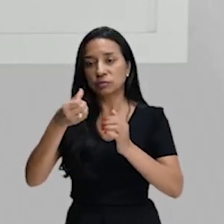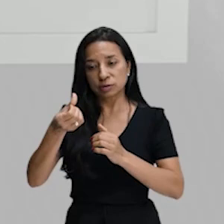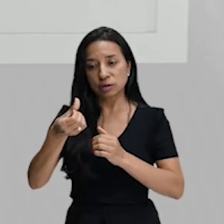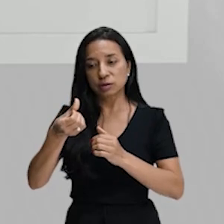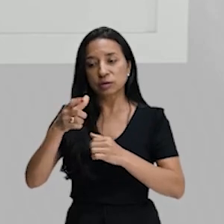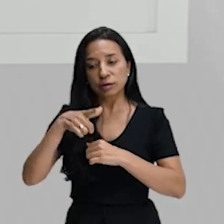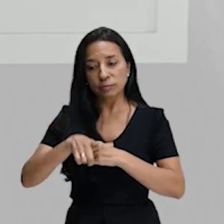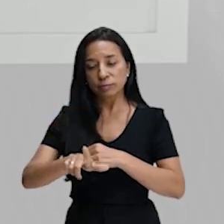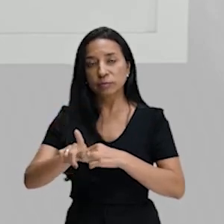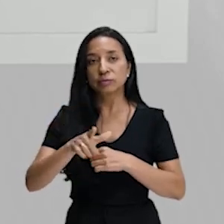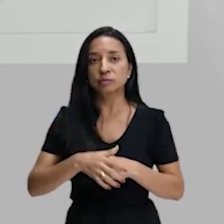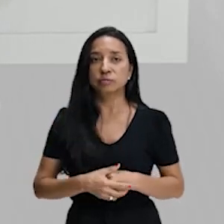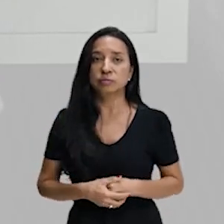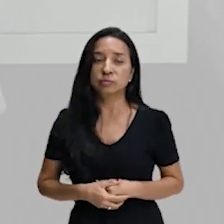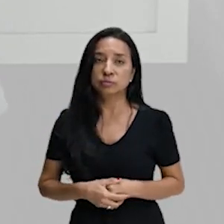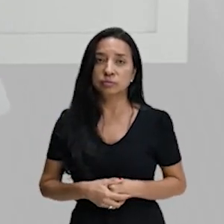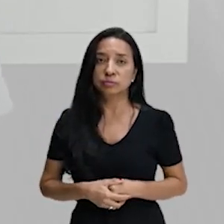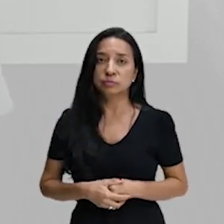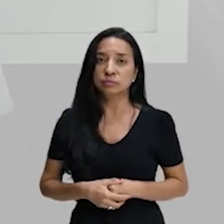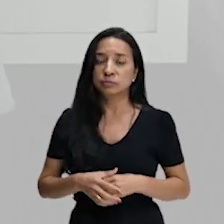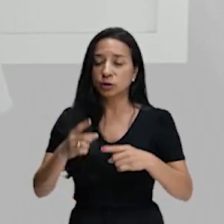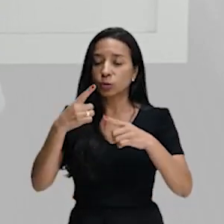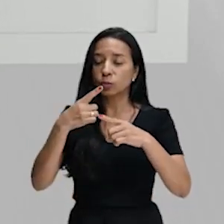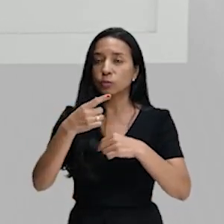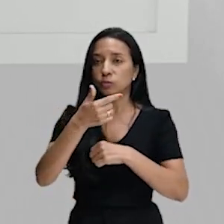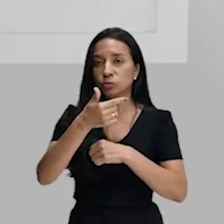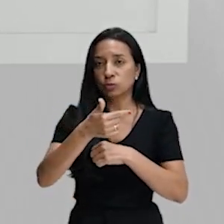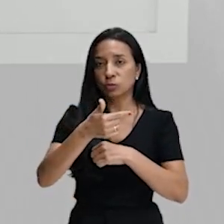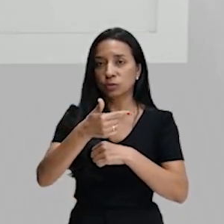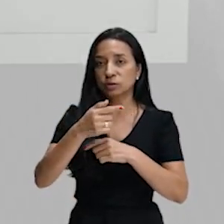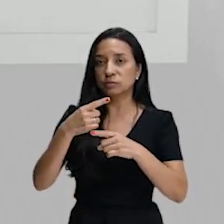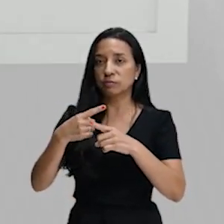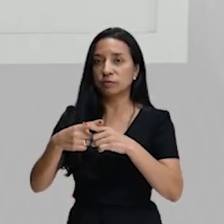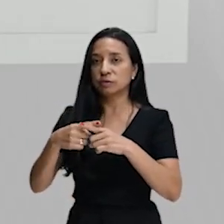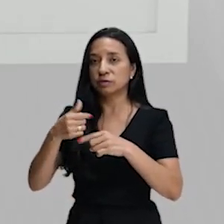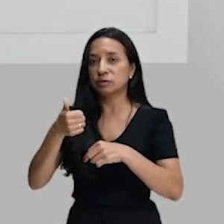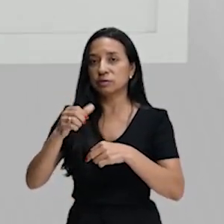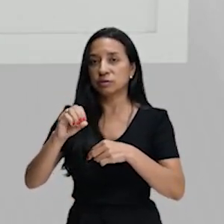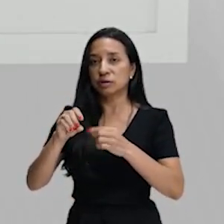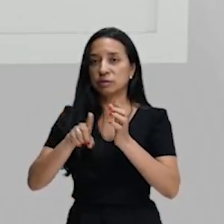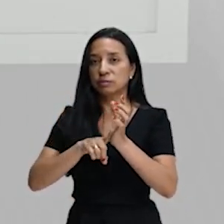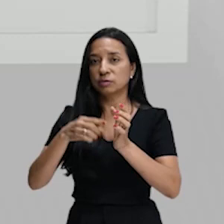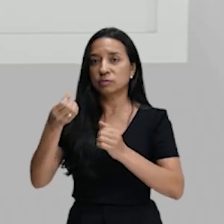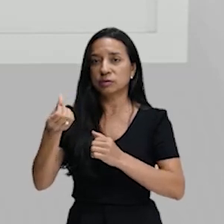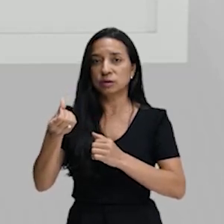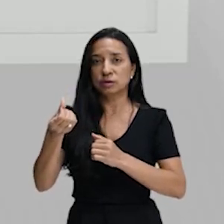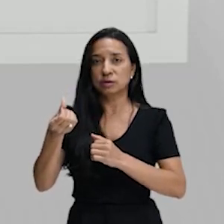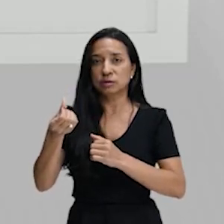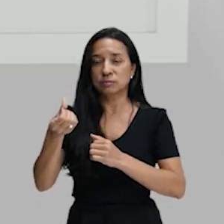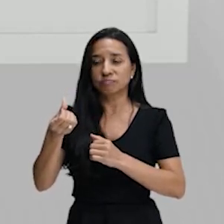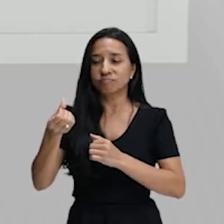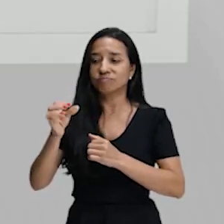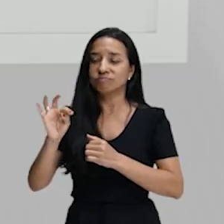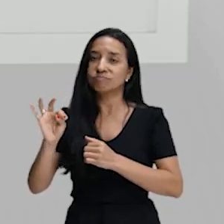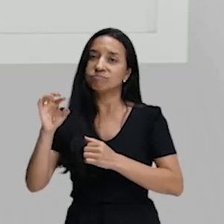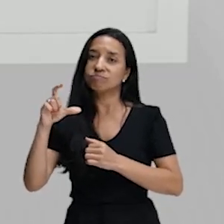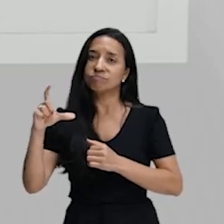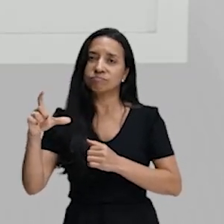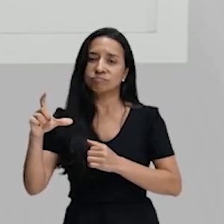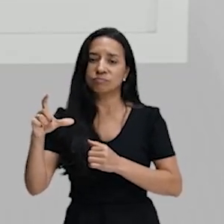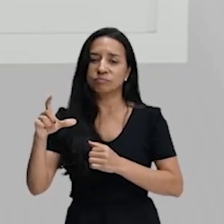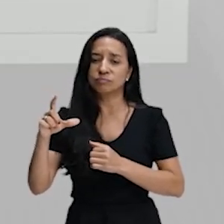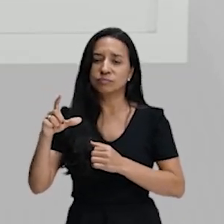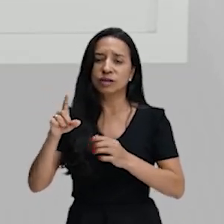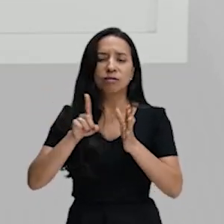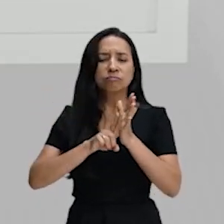No caso, 2 vezes 10 a menos 6. Aí você olha para as alternativas e diz, professor, não tem essa alternativa. Certo?